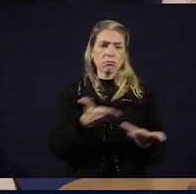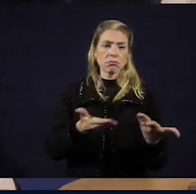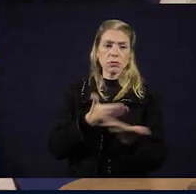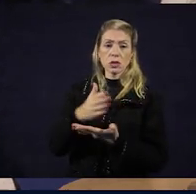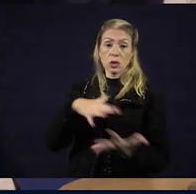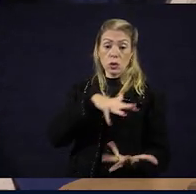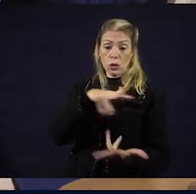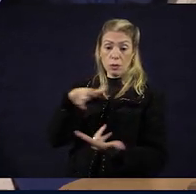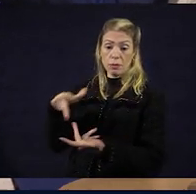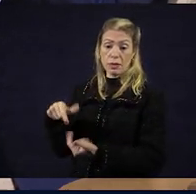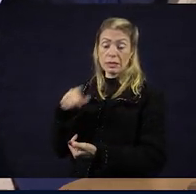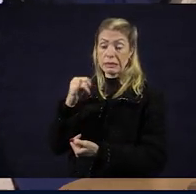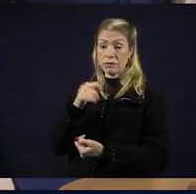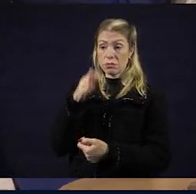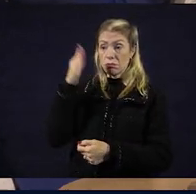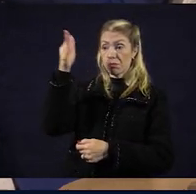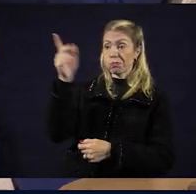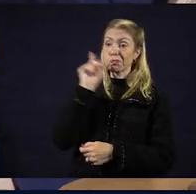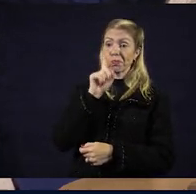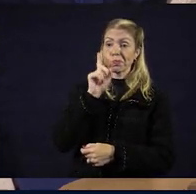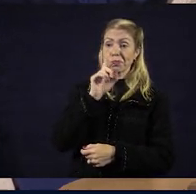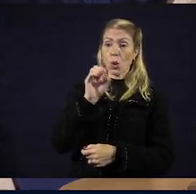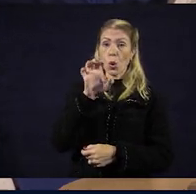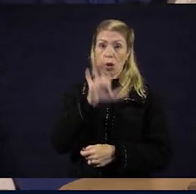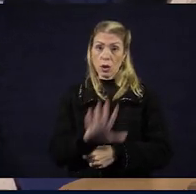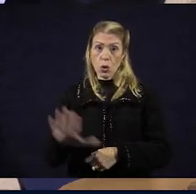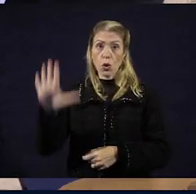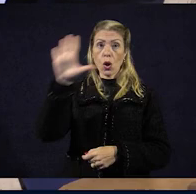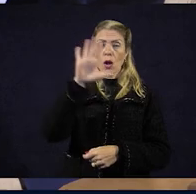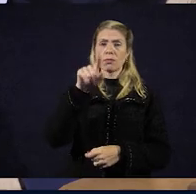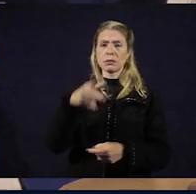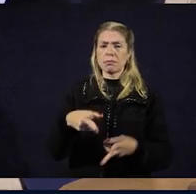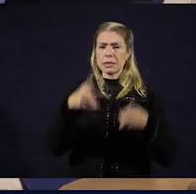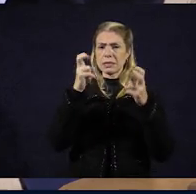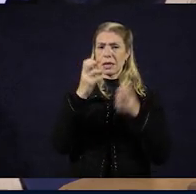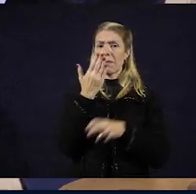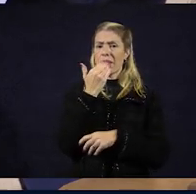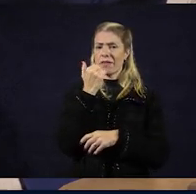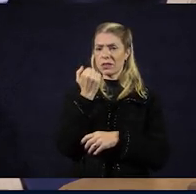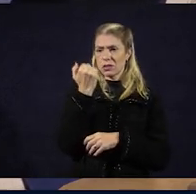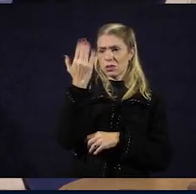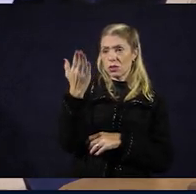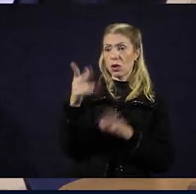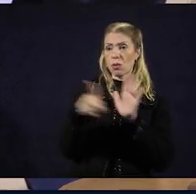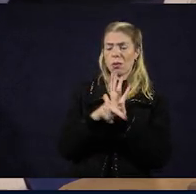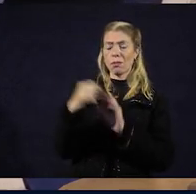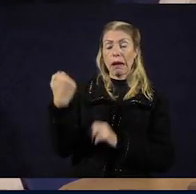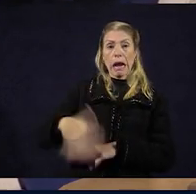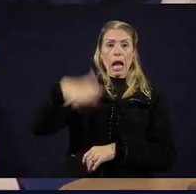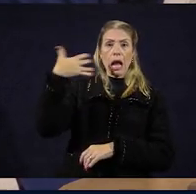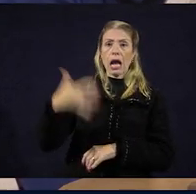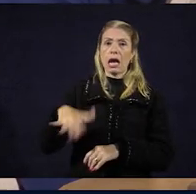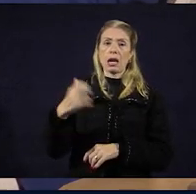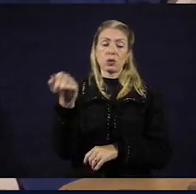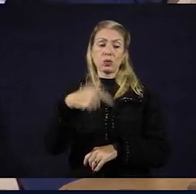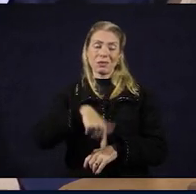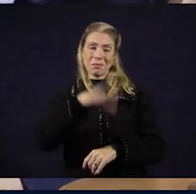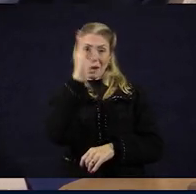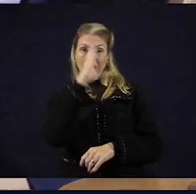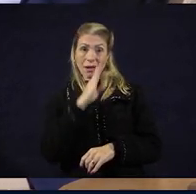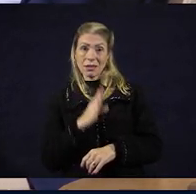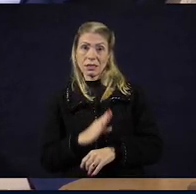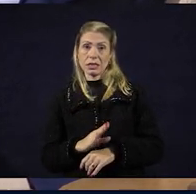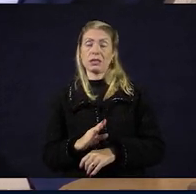nos Estados Unidos ou na Europa você percebe facilmente com a refeição fora num desses países é muito mais cara do que no Brasil